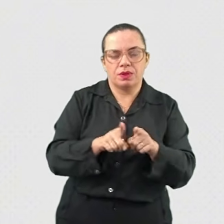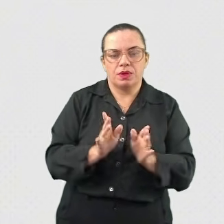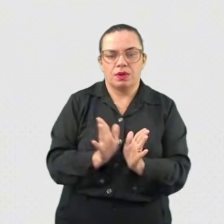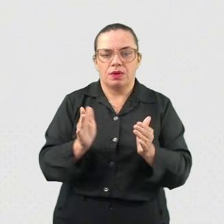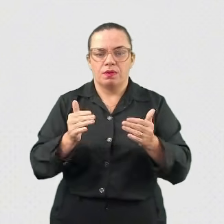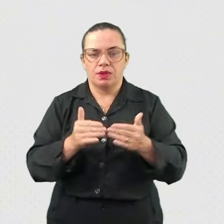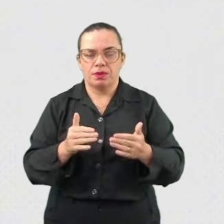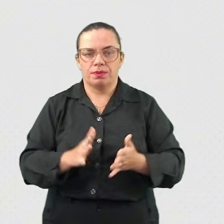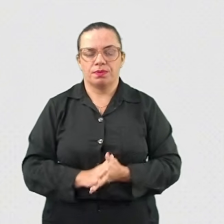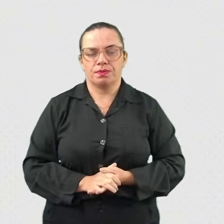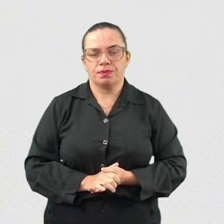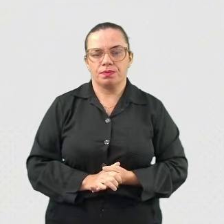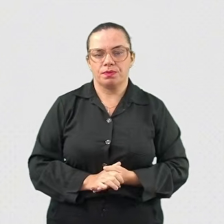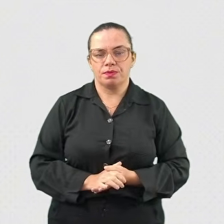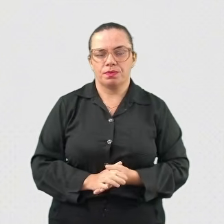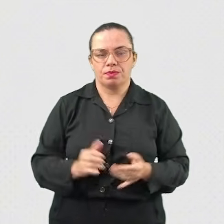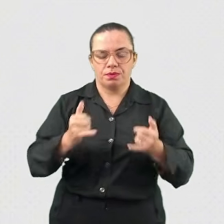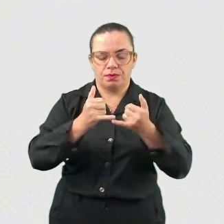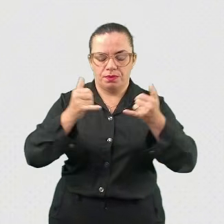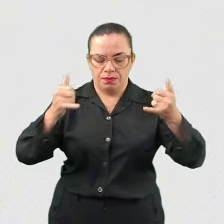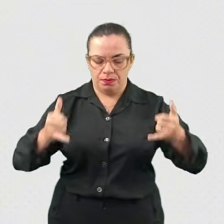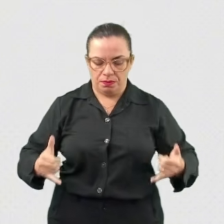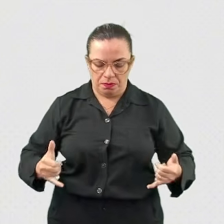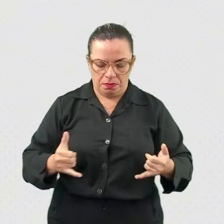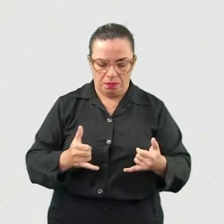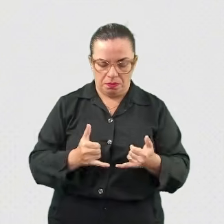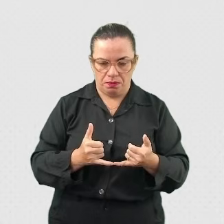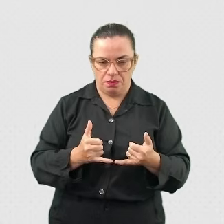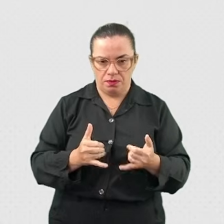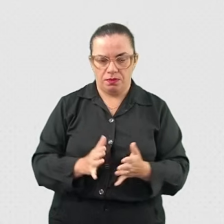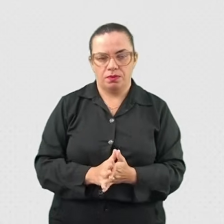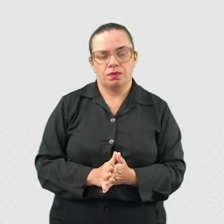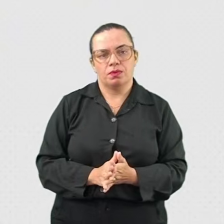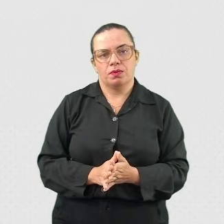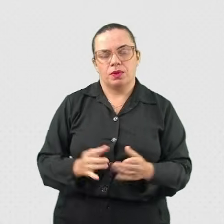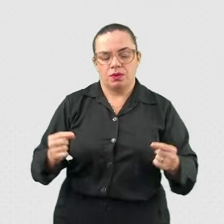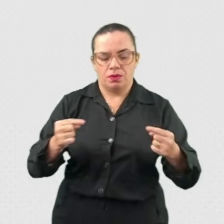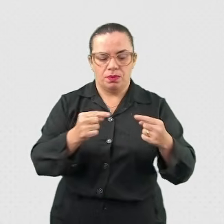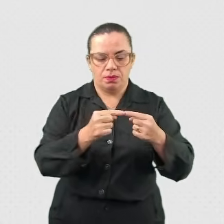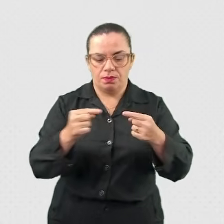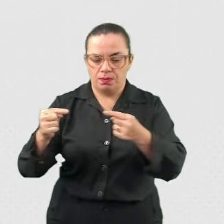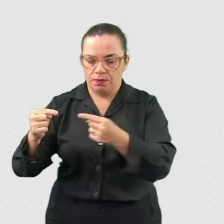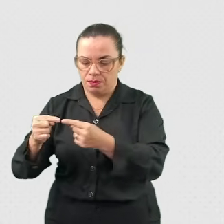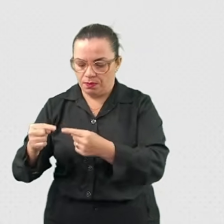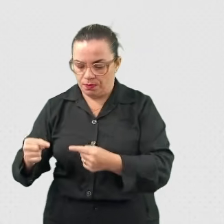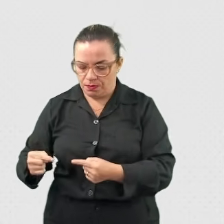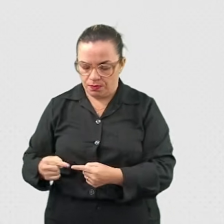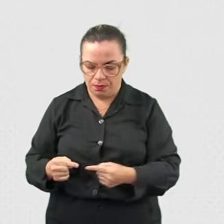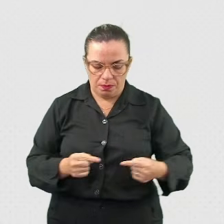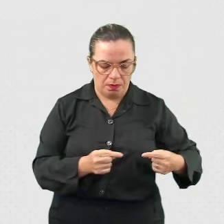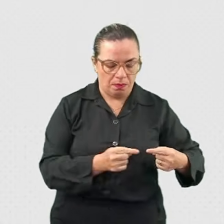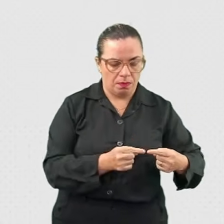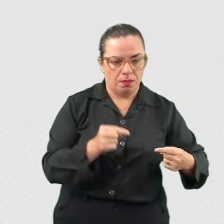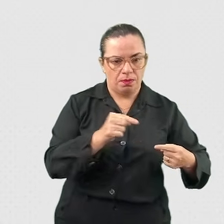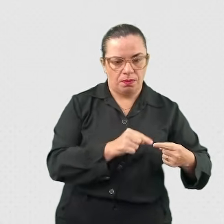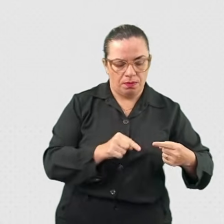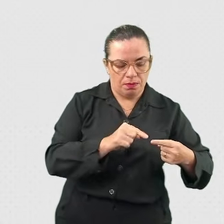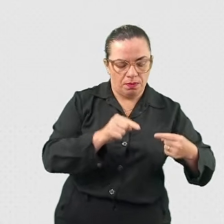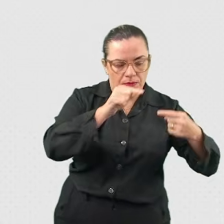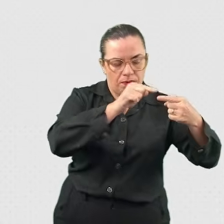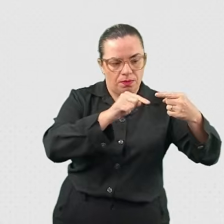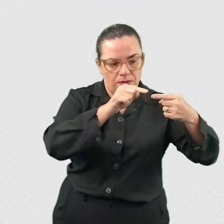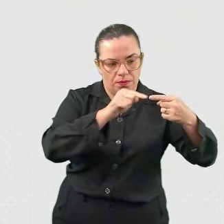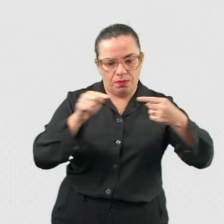por exemplo, um quadradinho. Tá? Então isso aí é um polígono, são linhas poligonais fechadas, os vértices eles